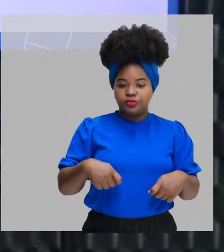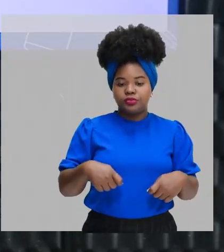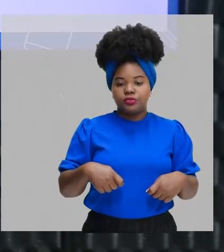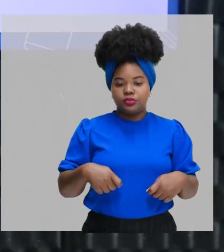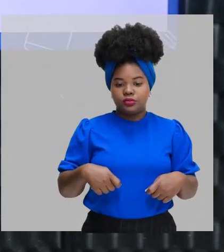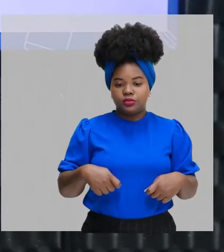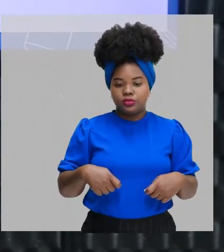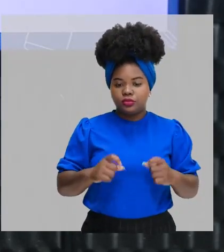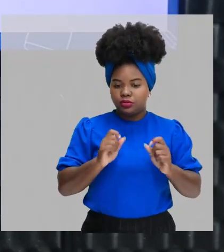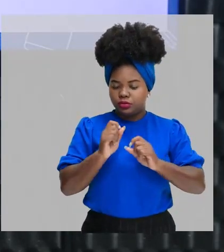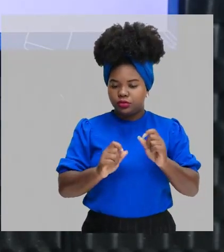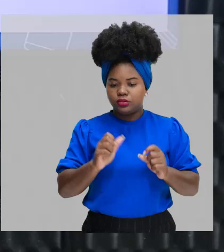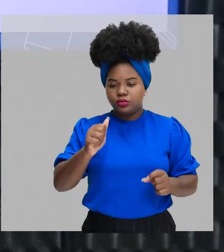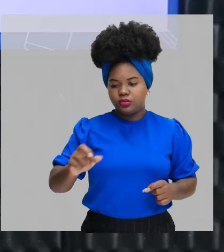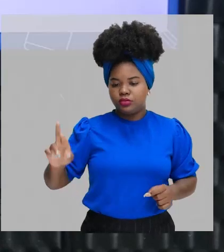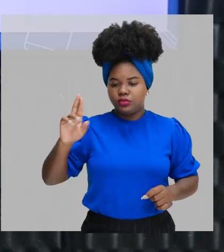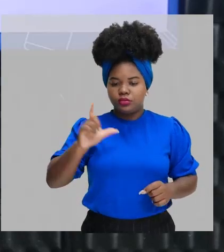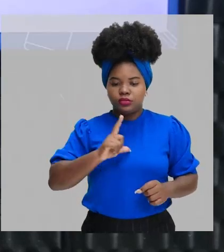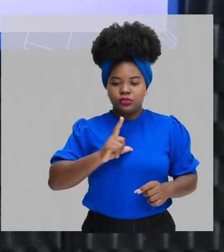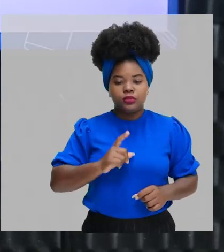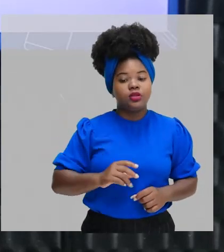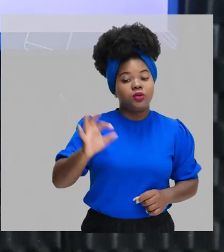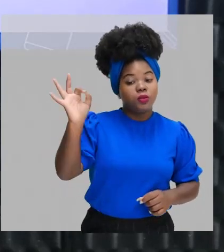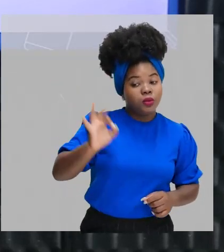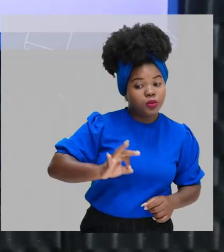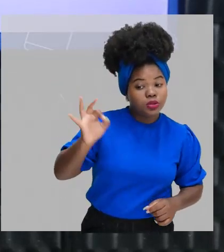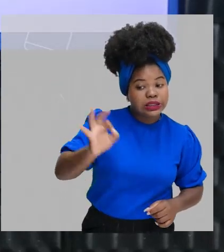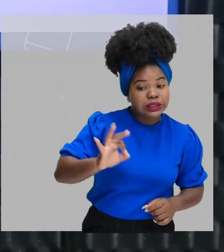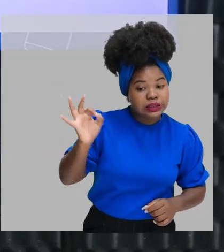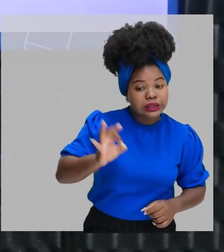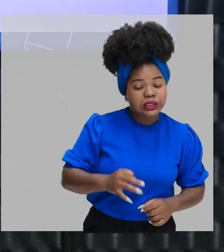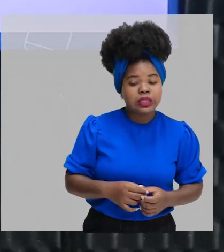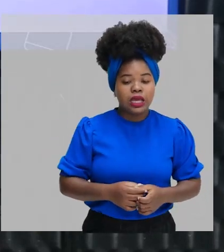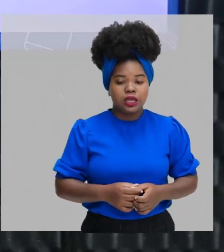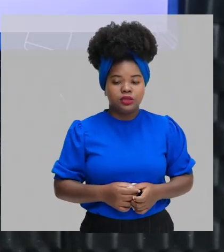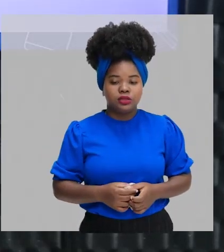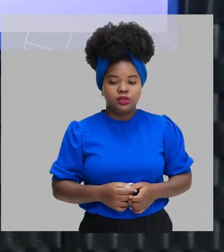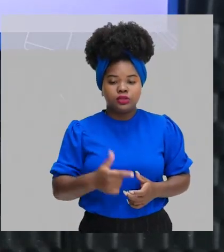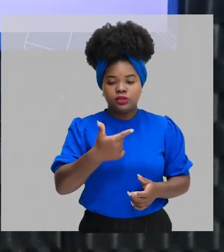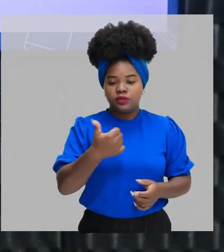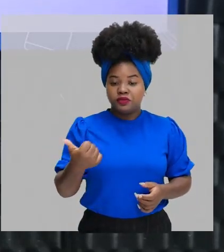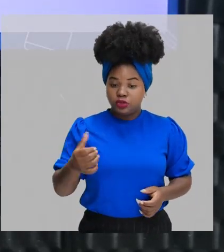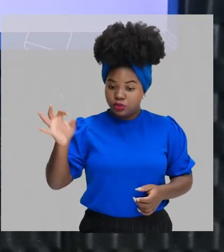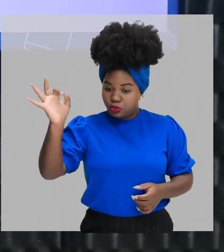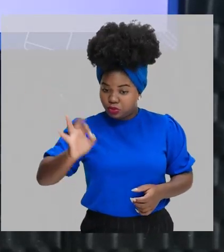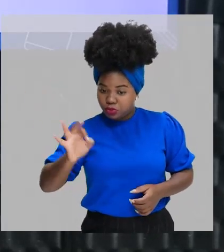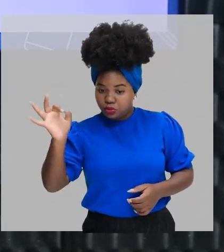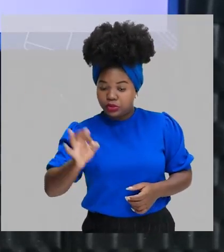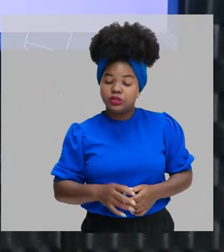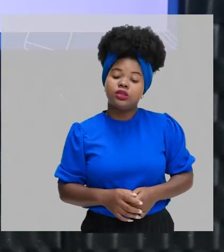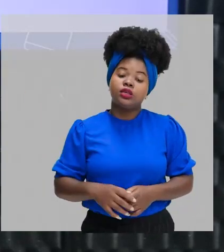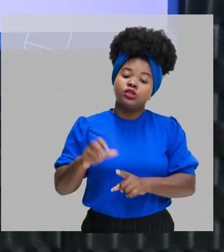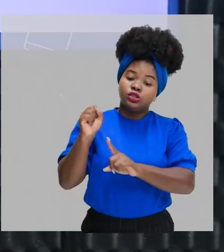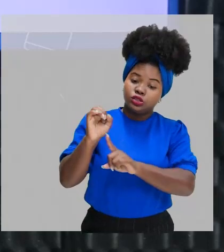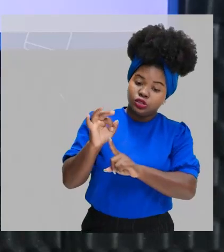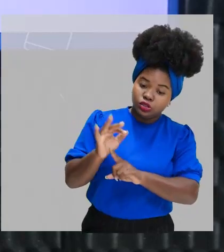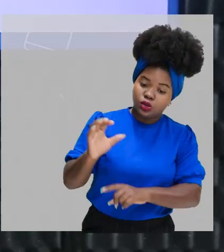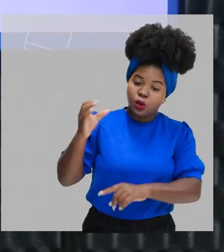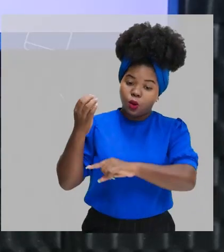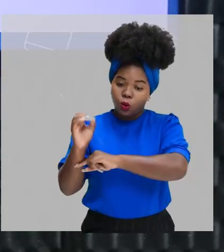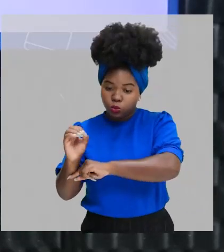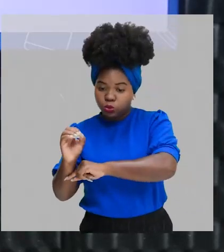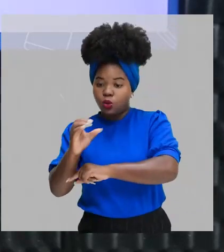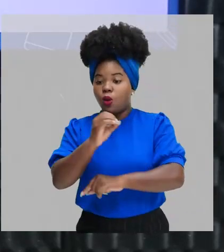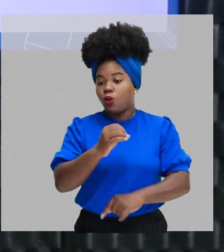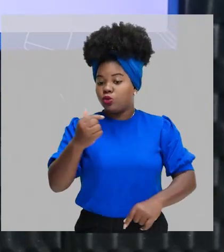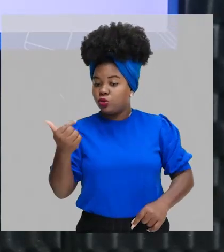ar terá uma porcentagem, né, de aproximadamente 21% de gás oxigênio,